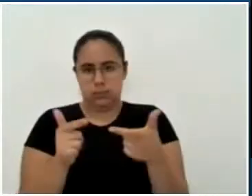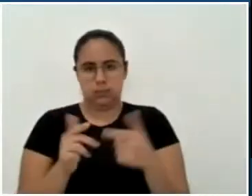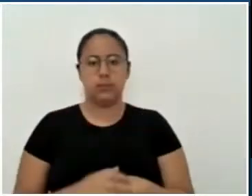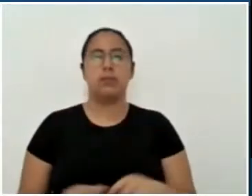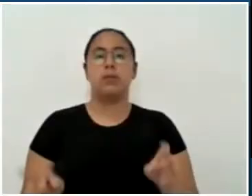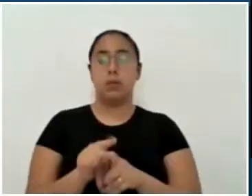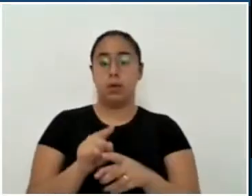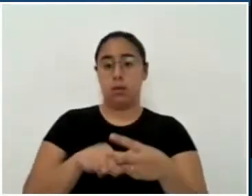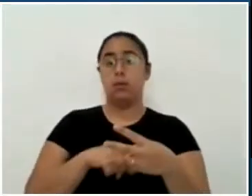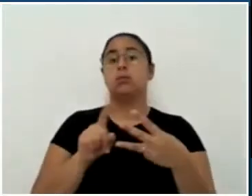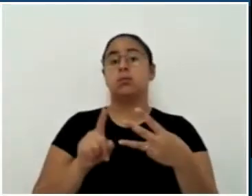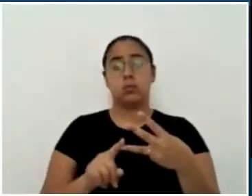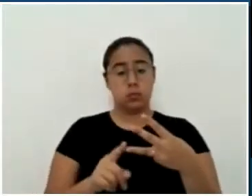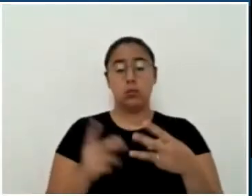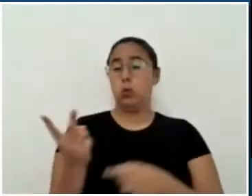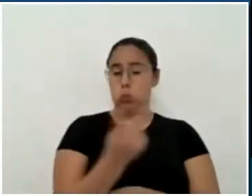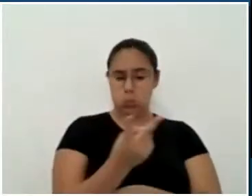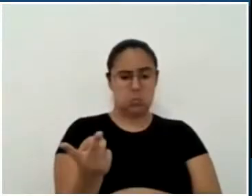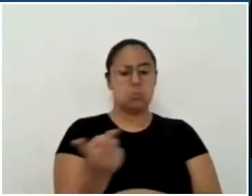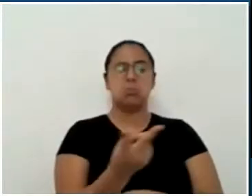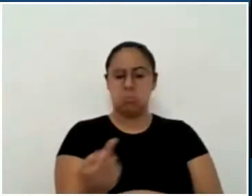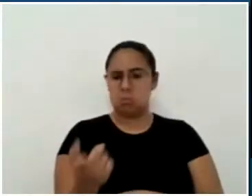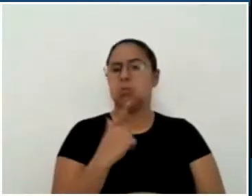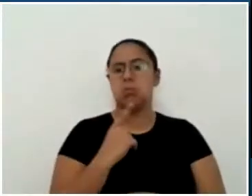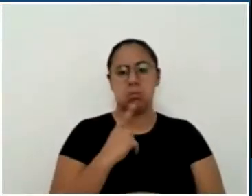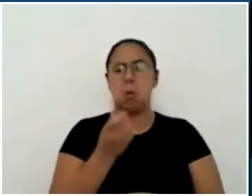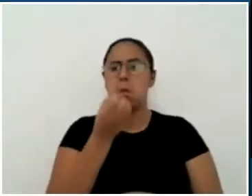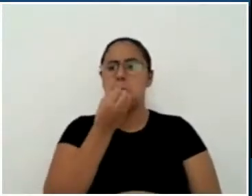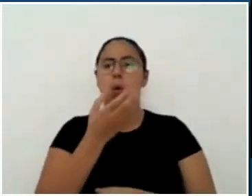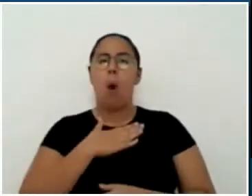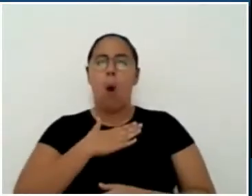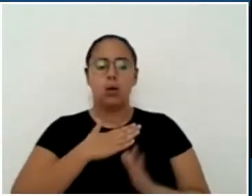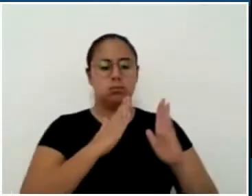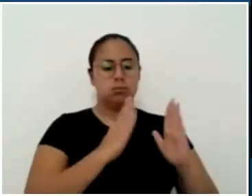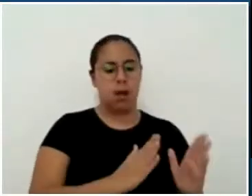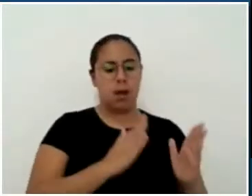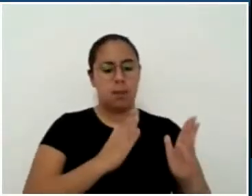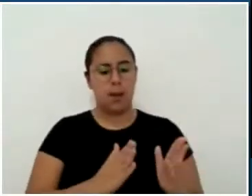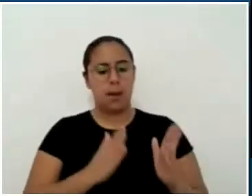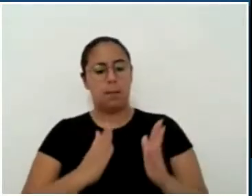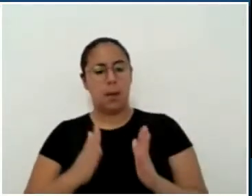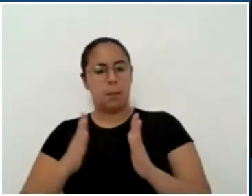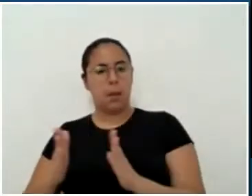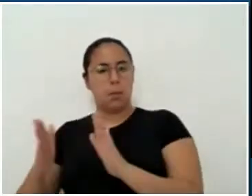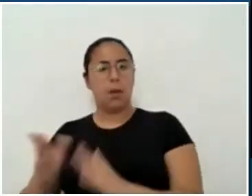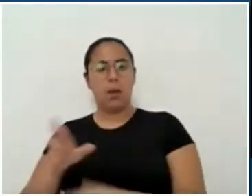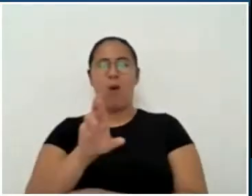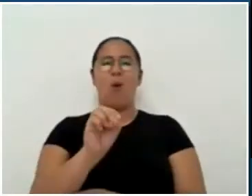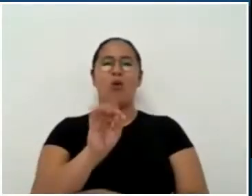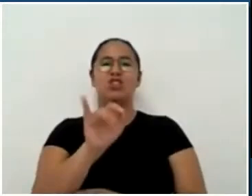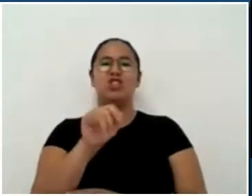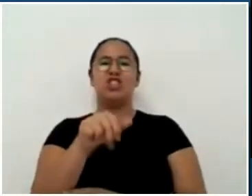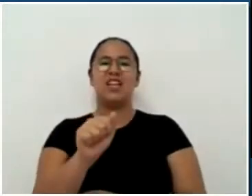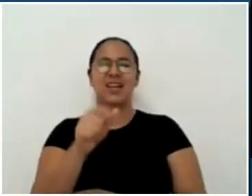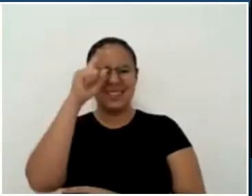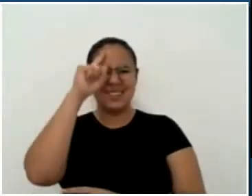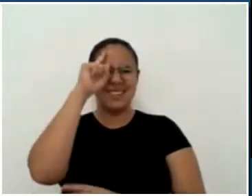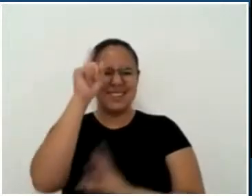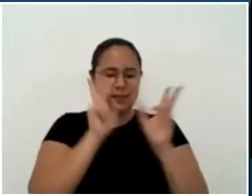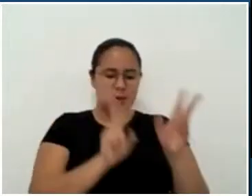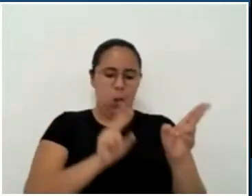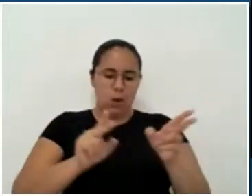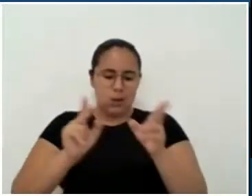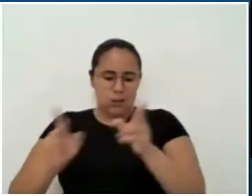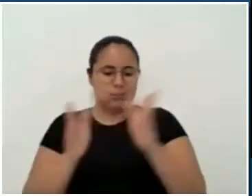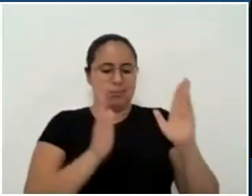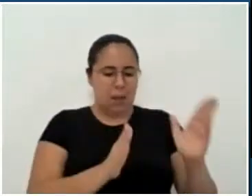às estruturas e rotinas, então, uma escola que tem um pouco de rotina a mais, de estrutura melhor, déficit